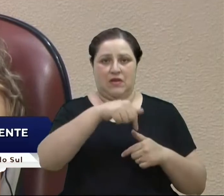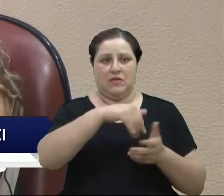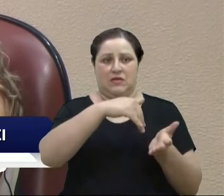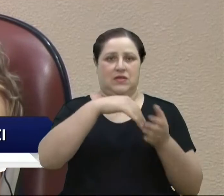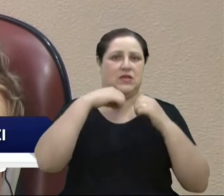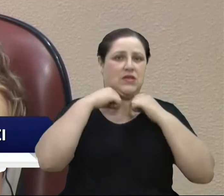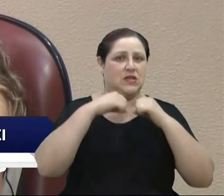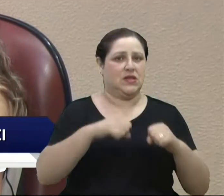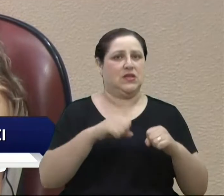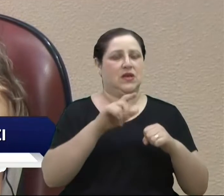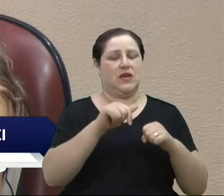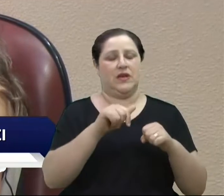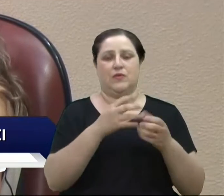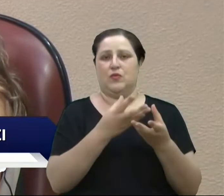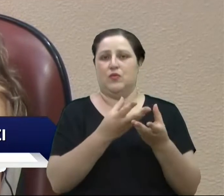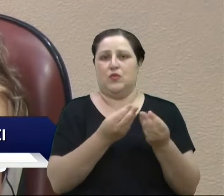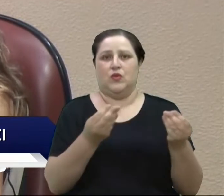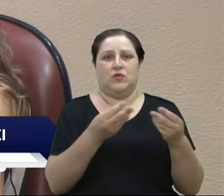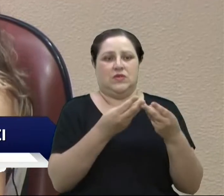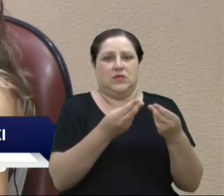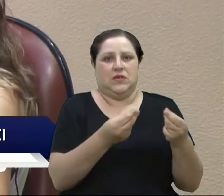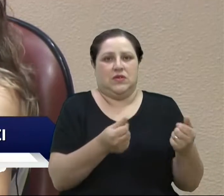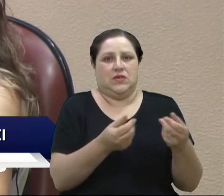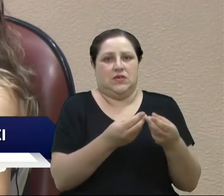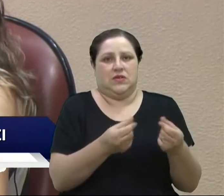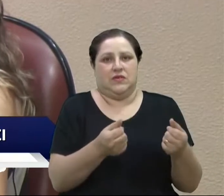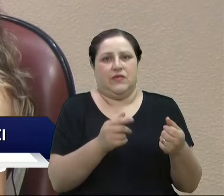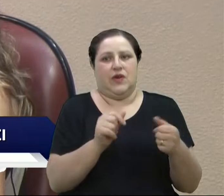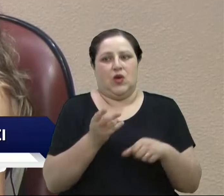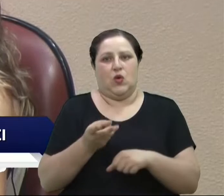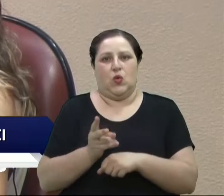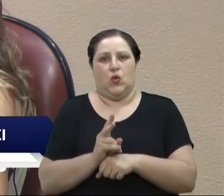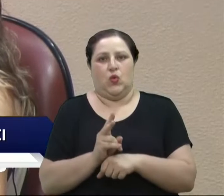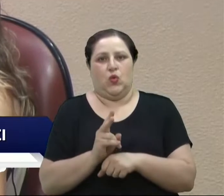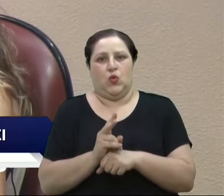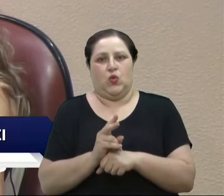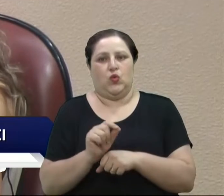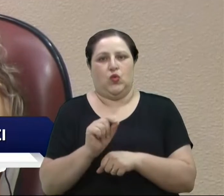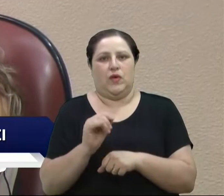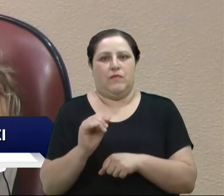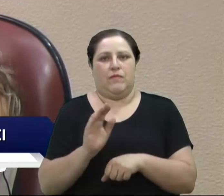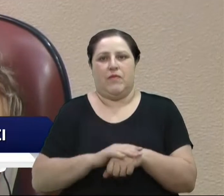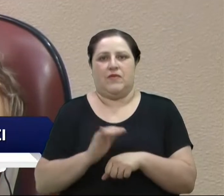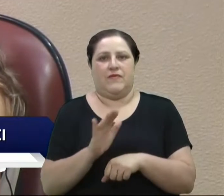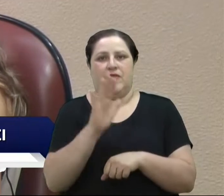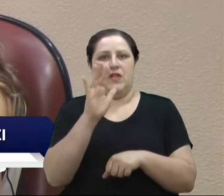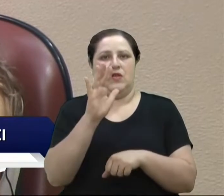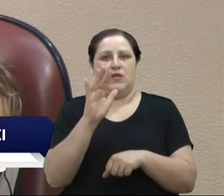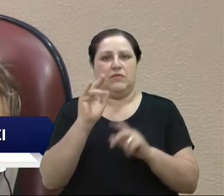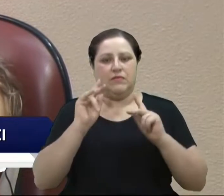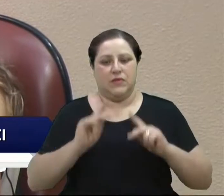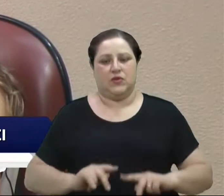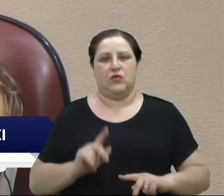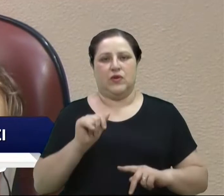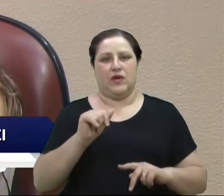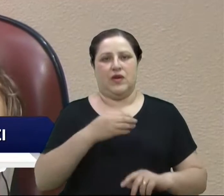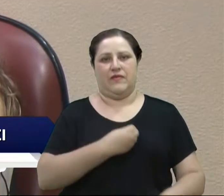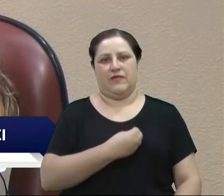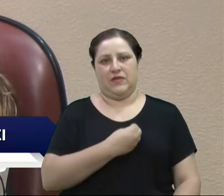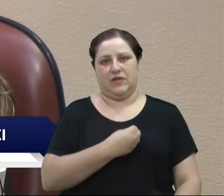mais precioso para as pessoas, que é a vida, e que, infelizmente, e aqui eu não vou perder